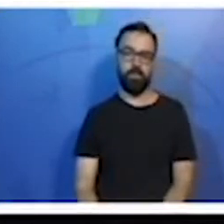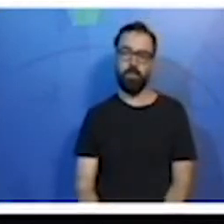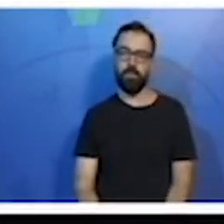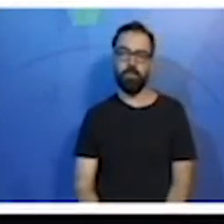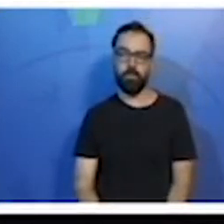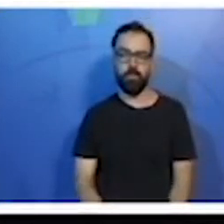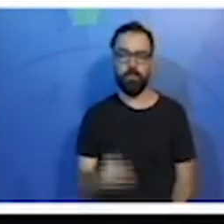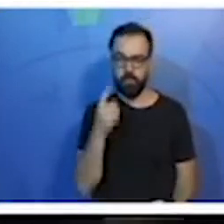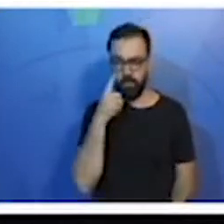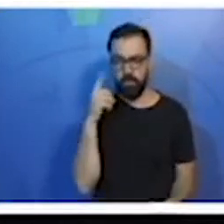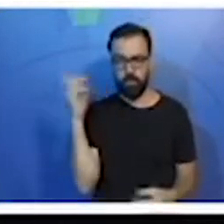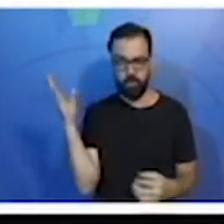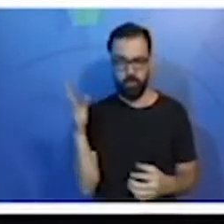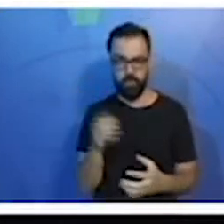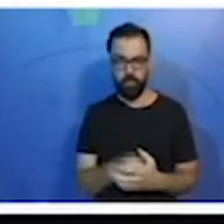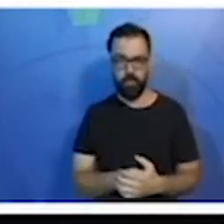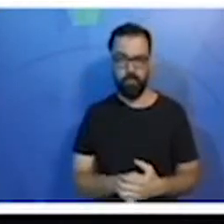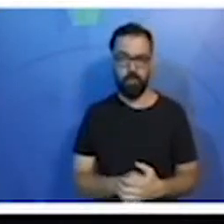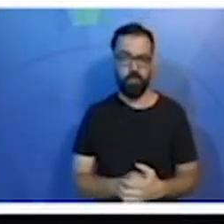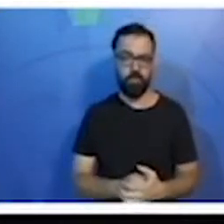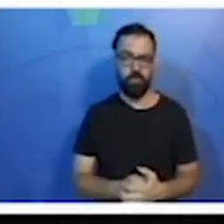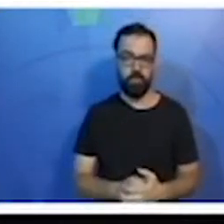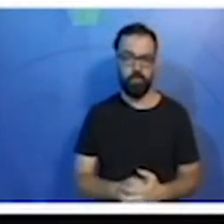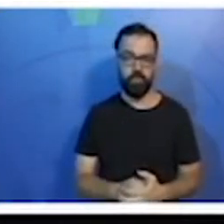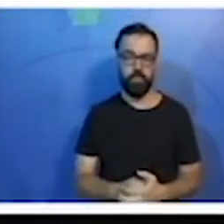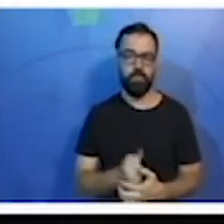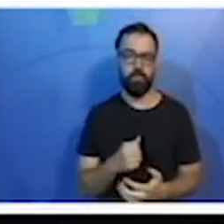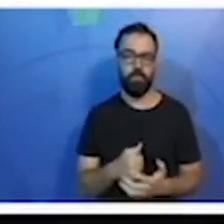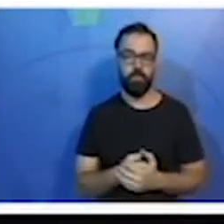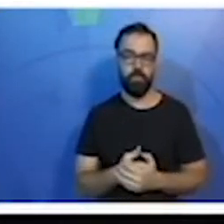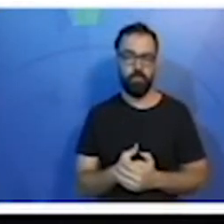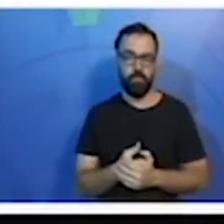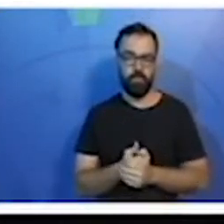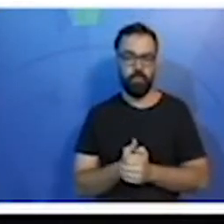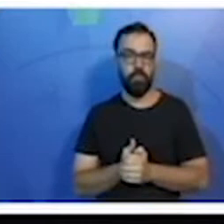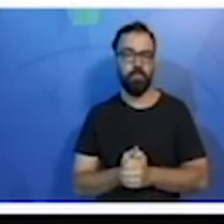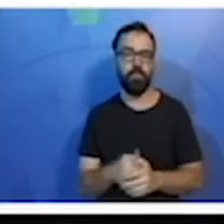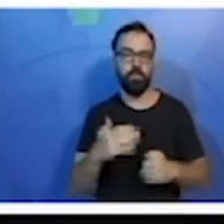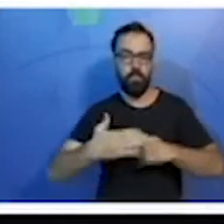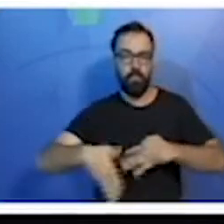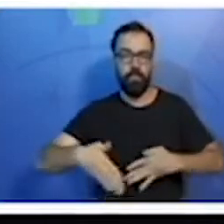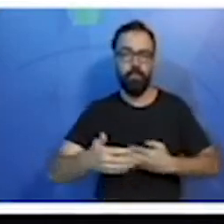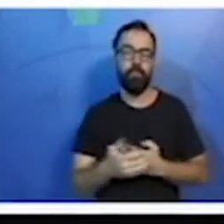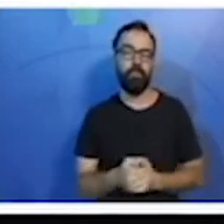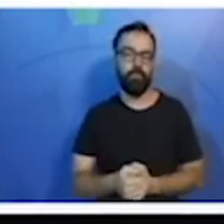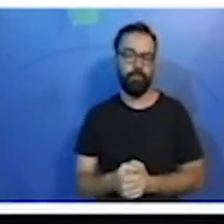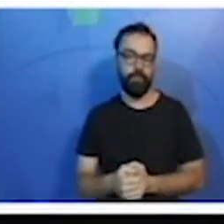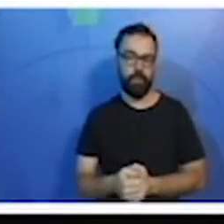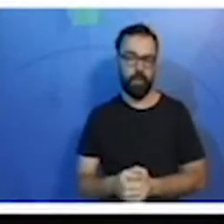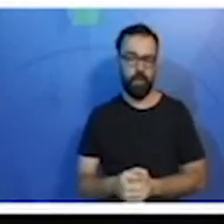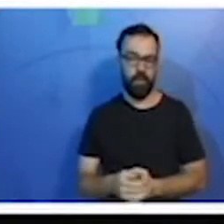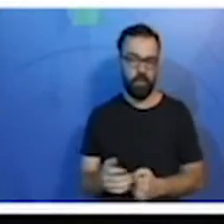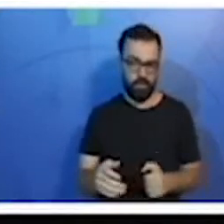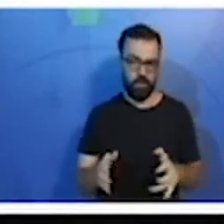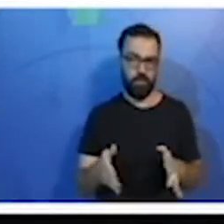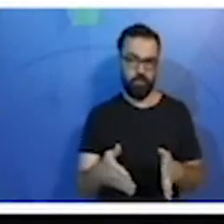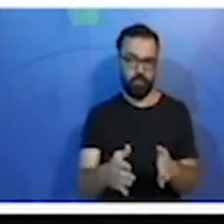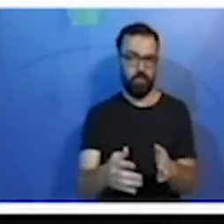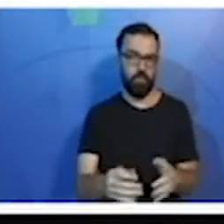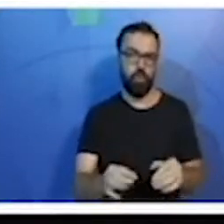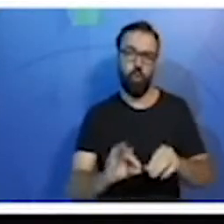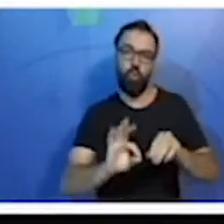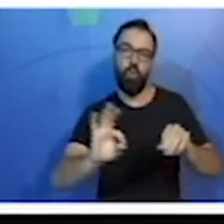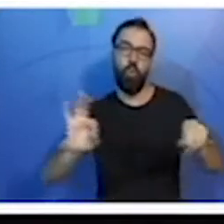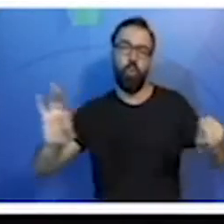e Aqui nós temos a maratona ou também chamado de triptil eu né então triptil é uma prova né de montão bike em que os percurso é longo